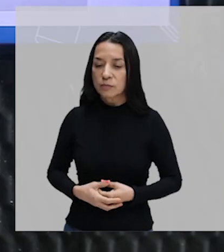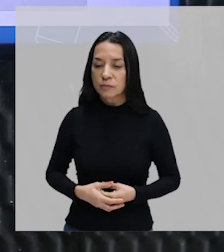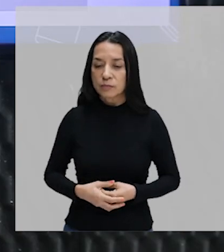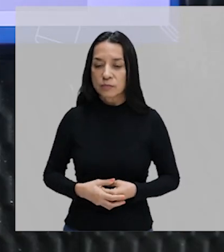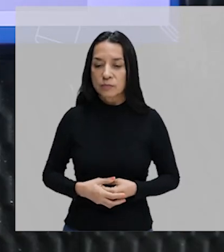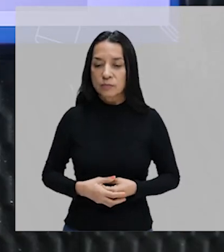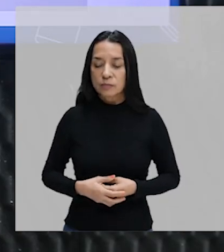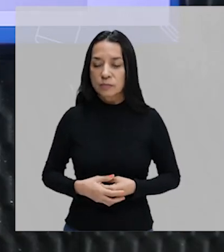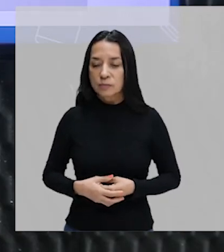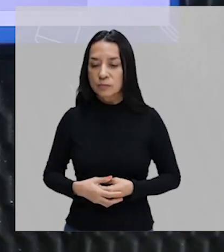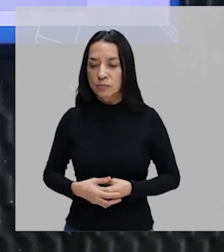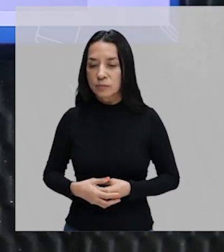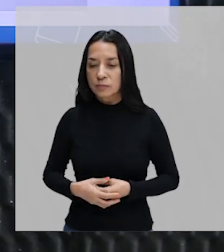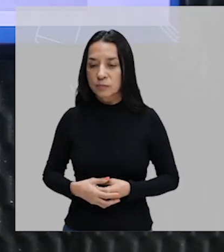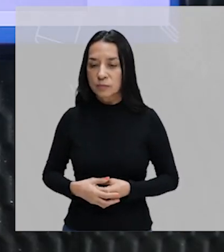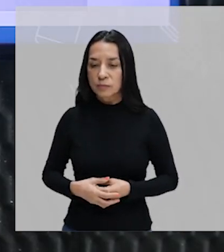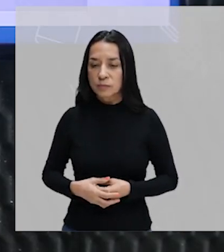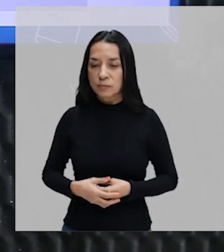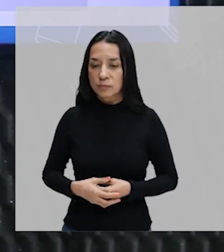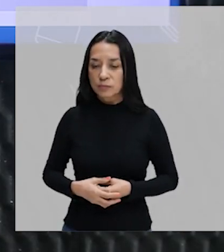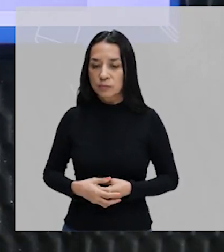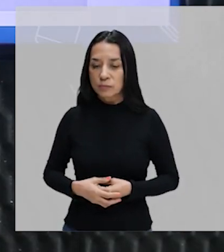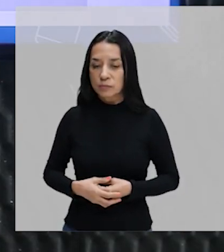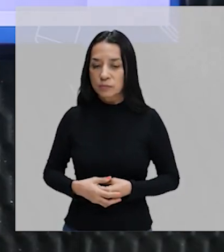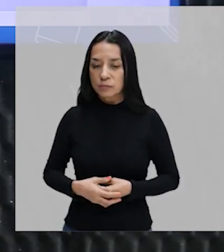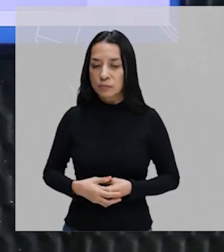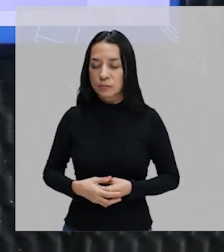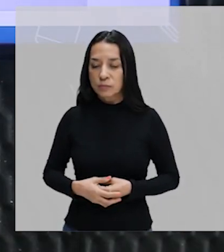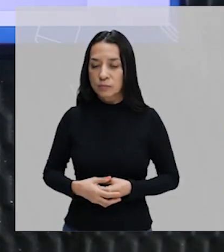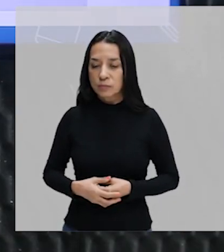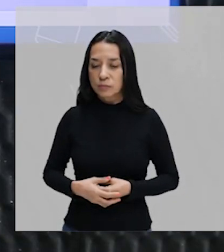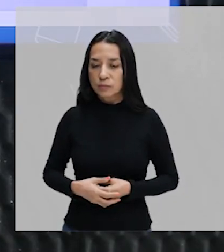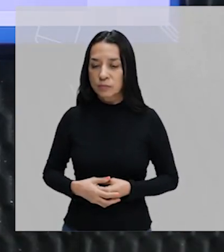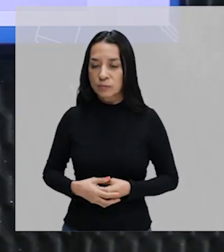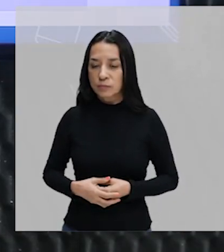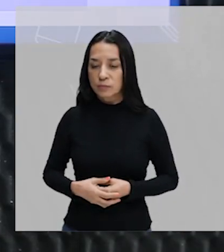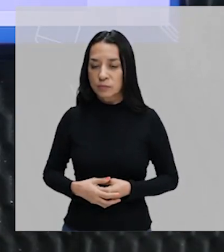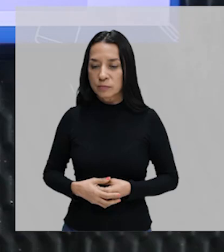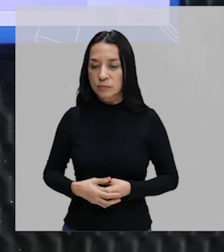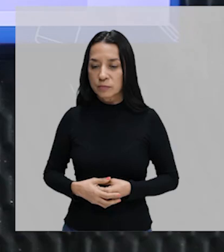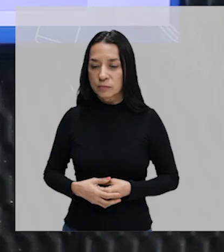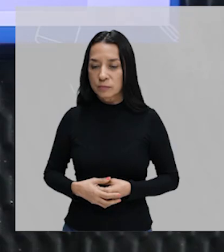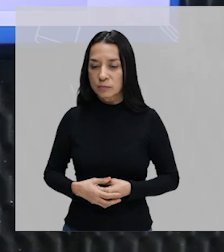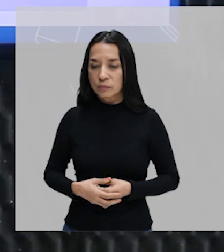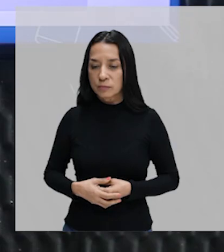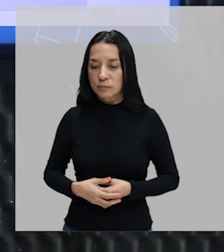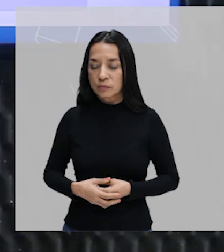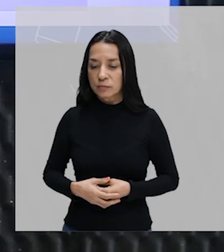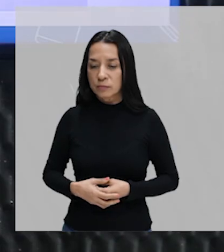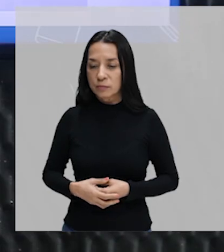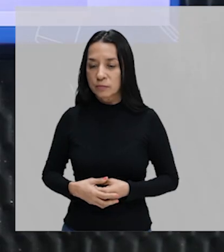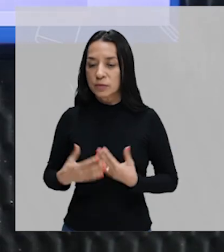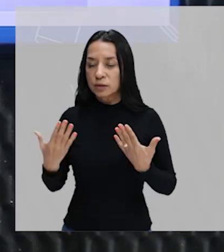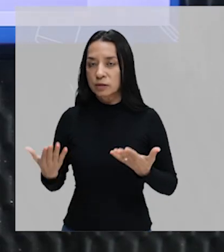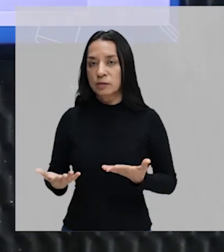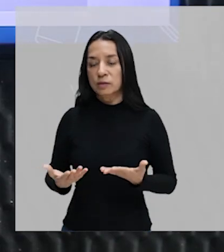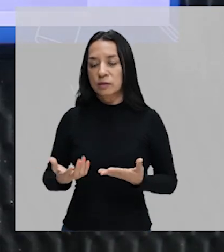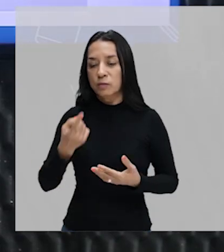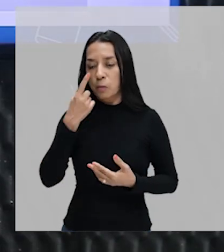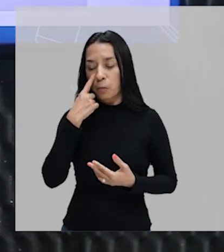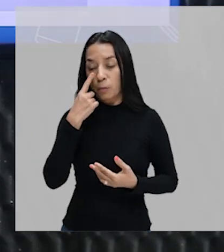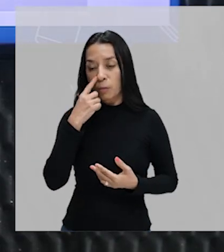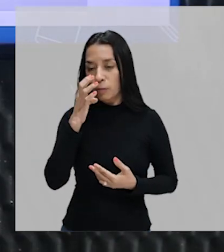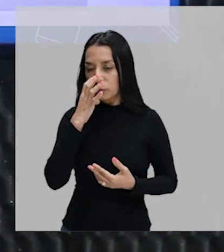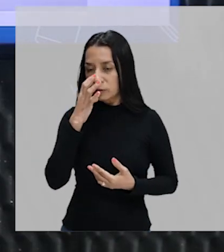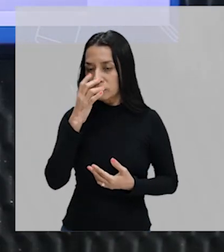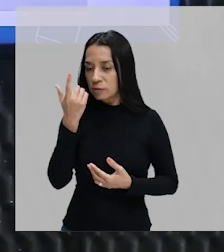costarricense, tá? Costarricense. Cuba, cubano e cubana. Então, vocês estão